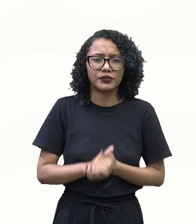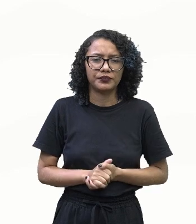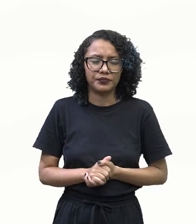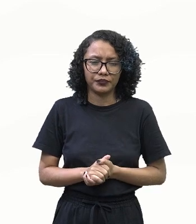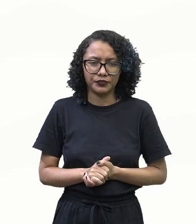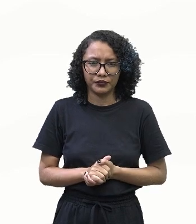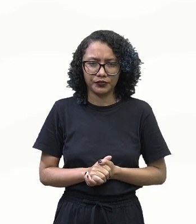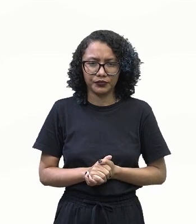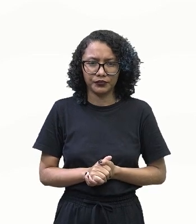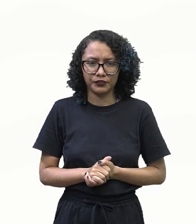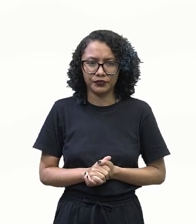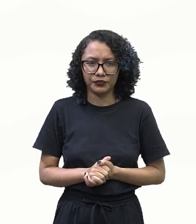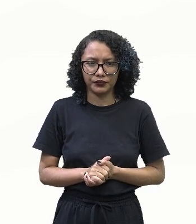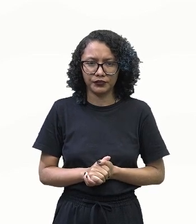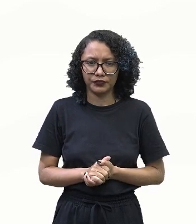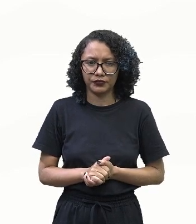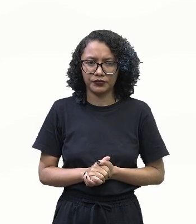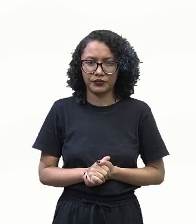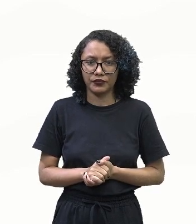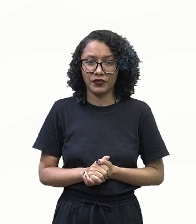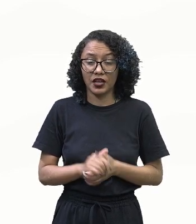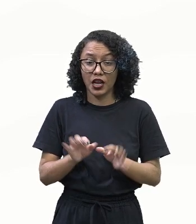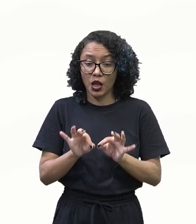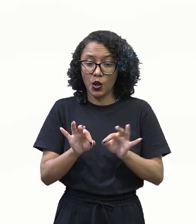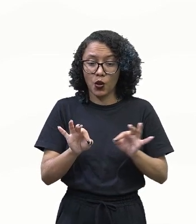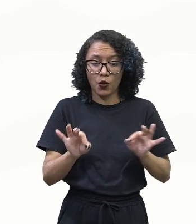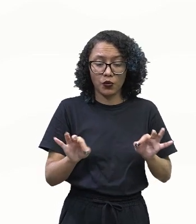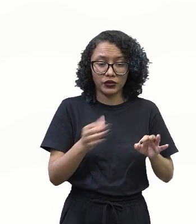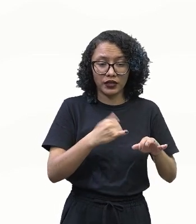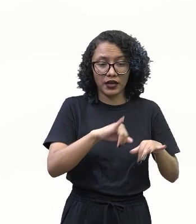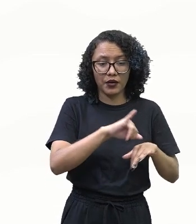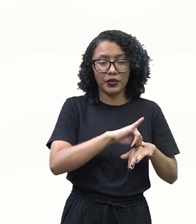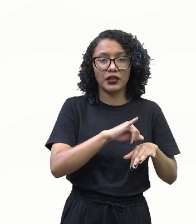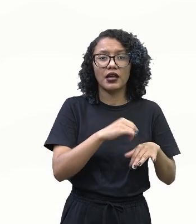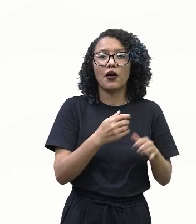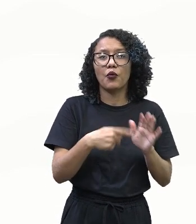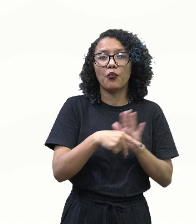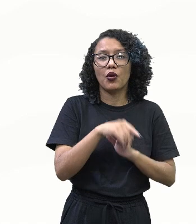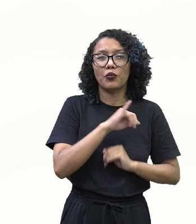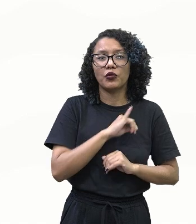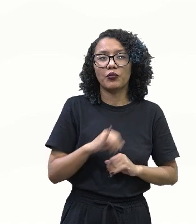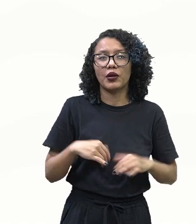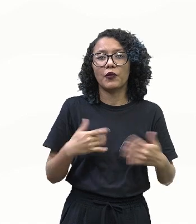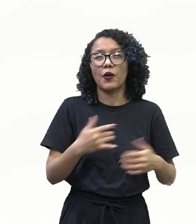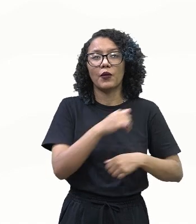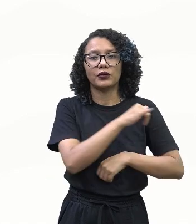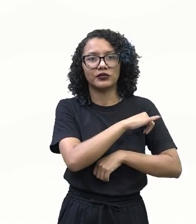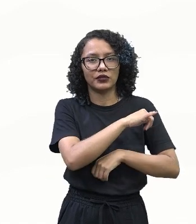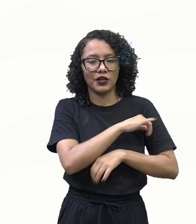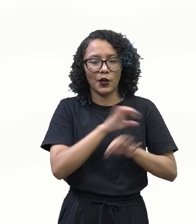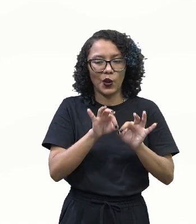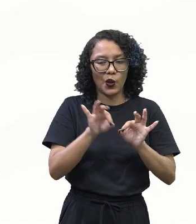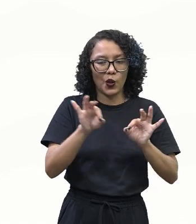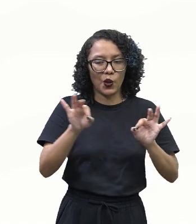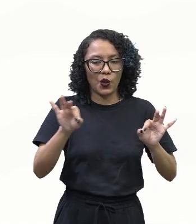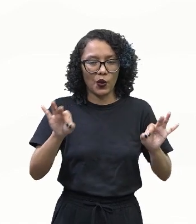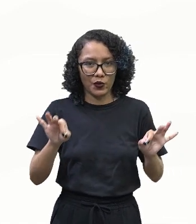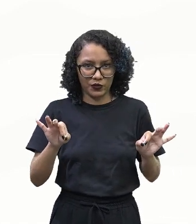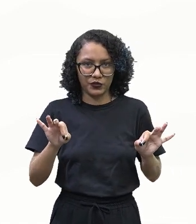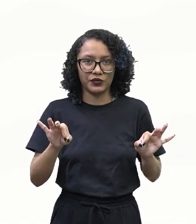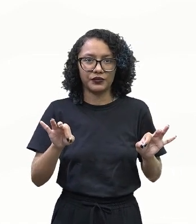afastada da capital do Império, que era o Rio de Janeiro. Então, muitas